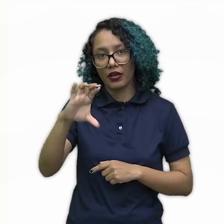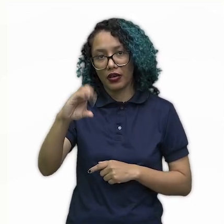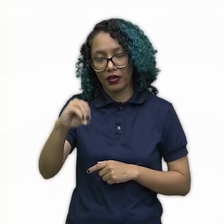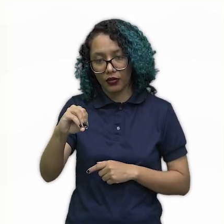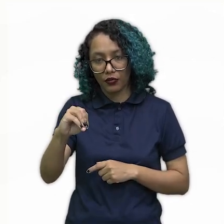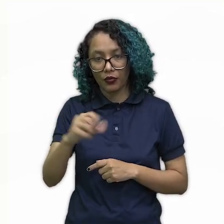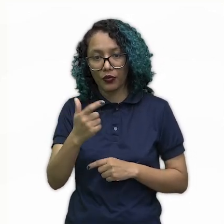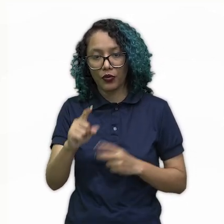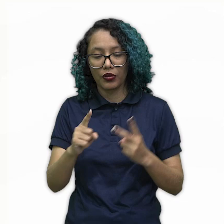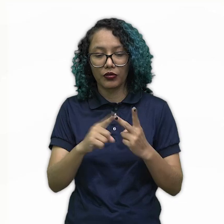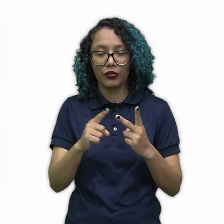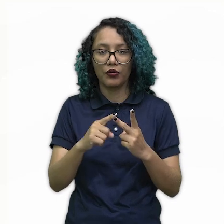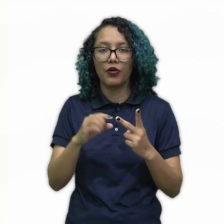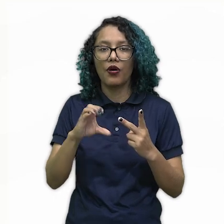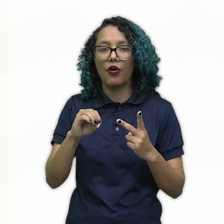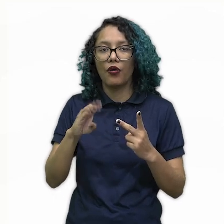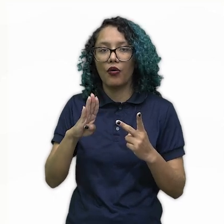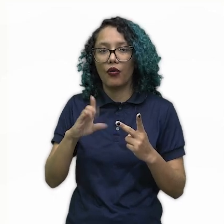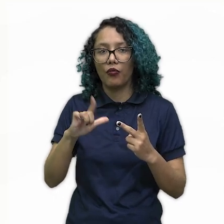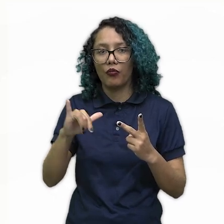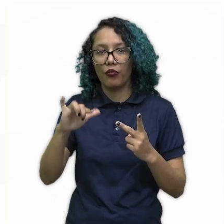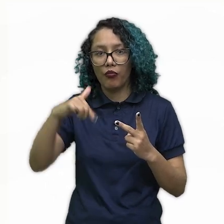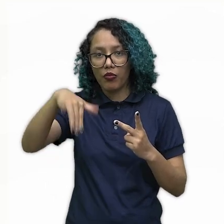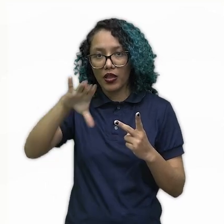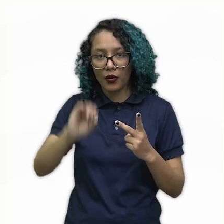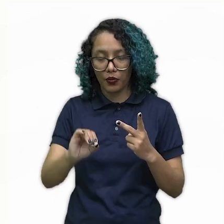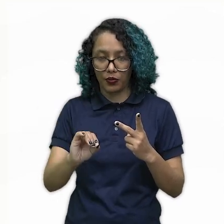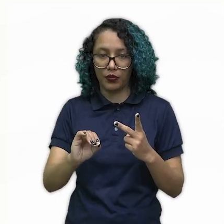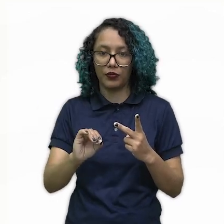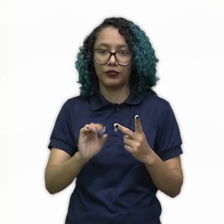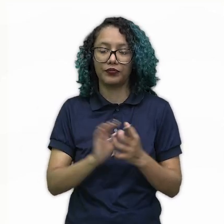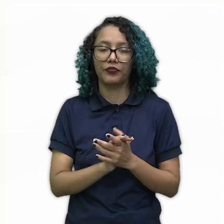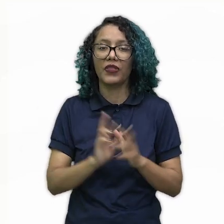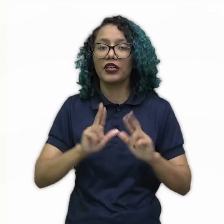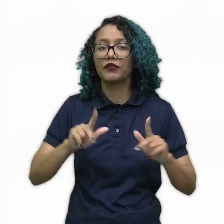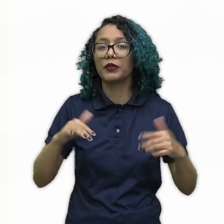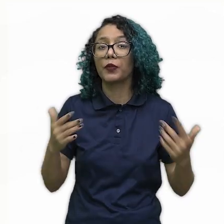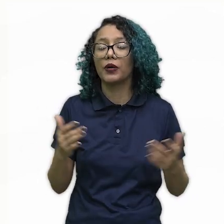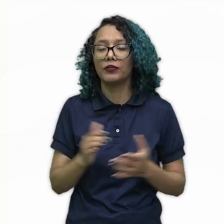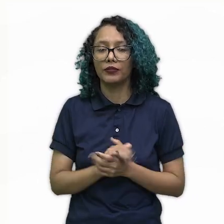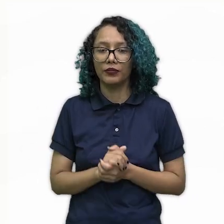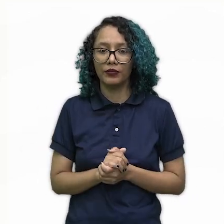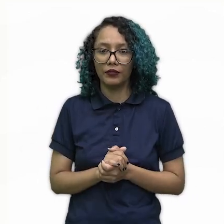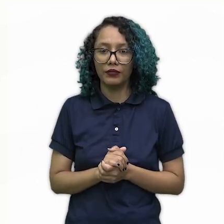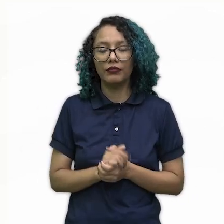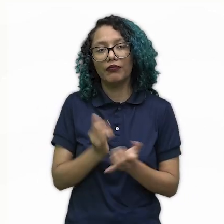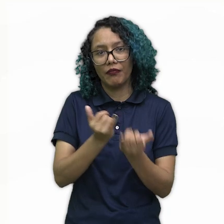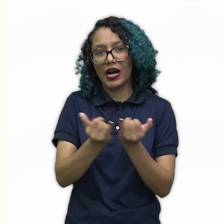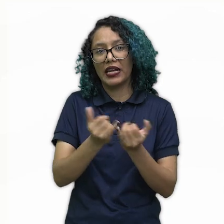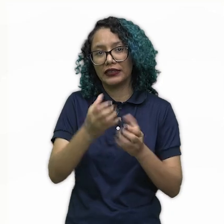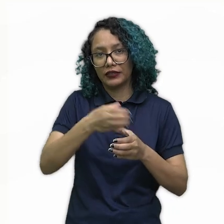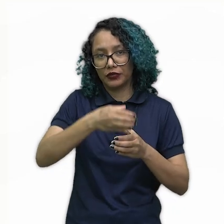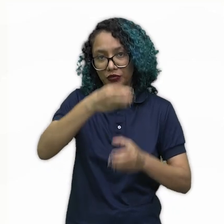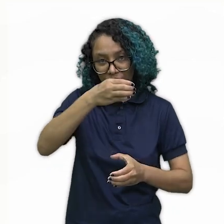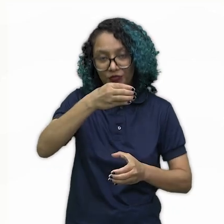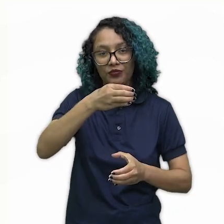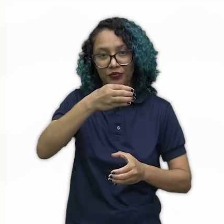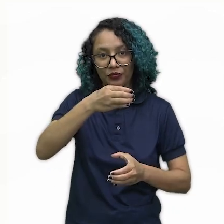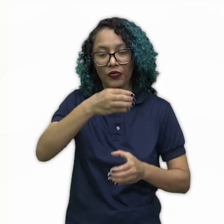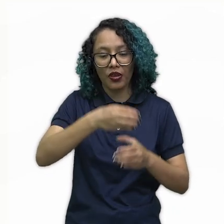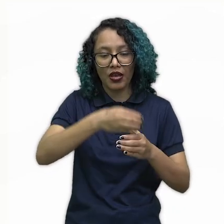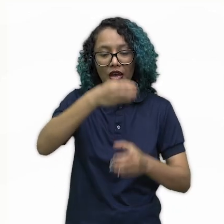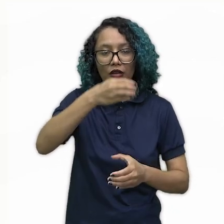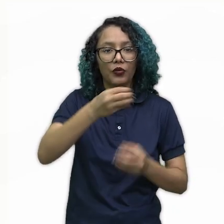cone oblíquo, ok? E a diferença é exatamente a mesma do cilindro. O